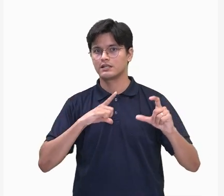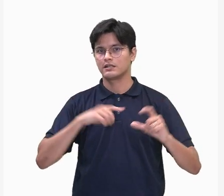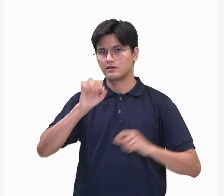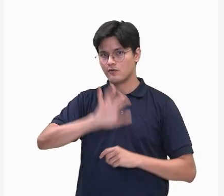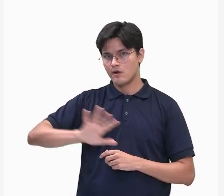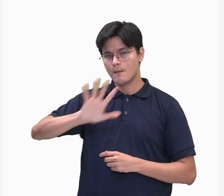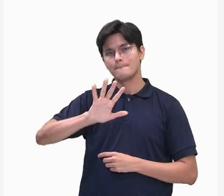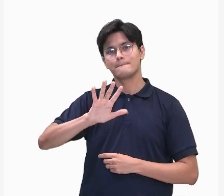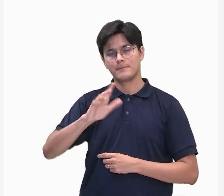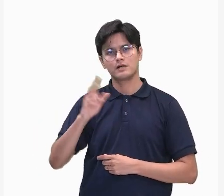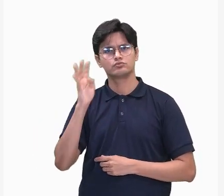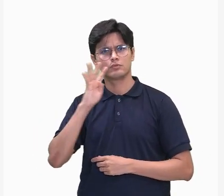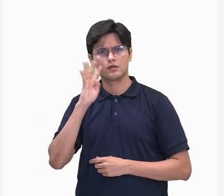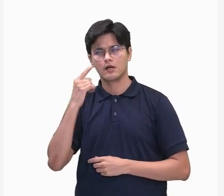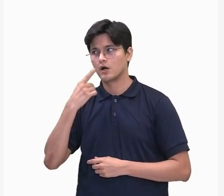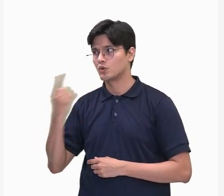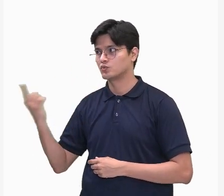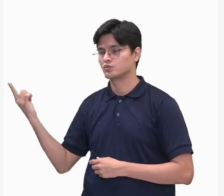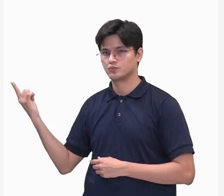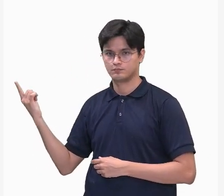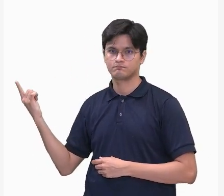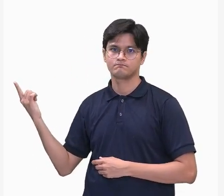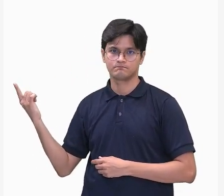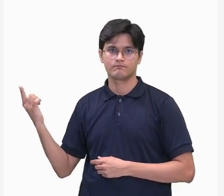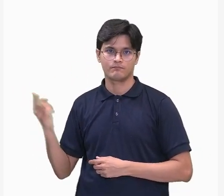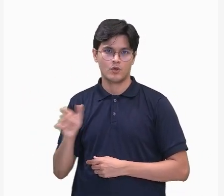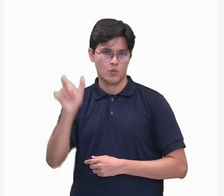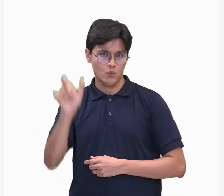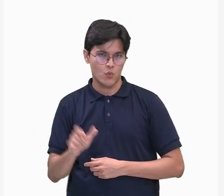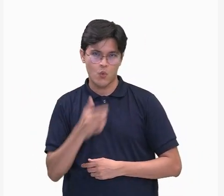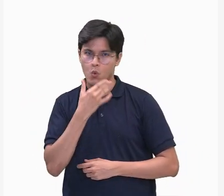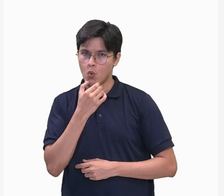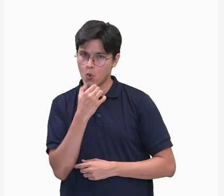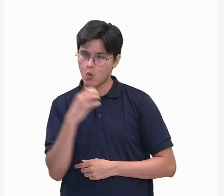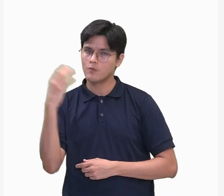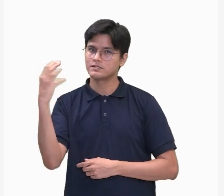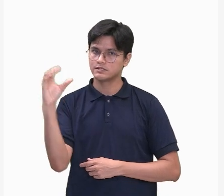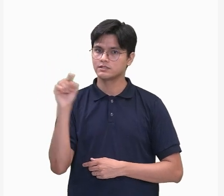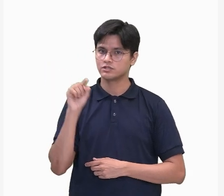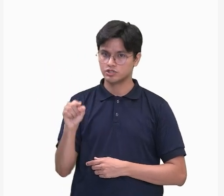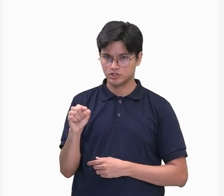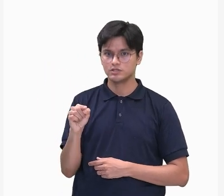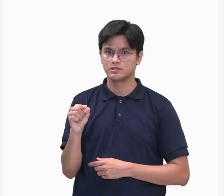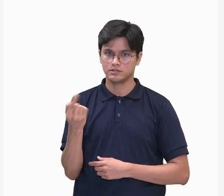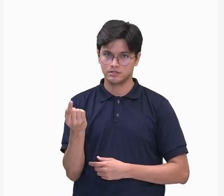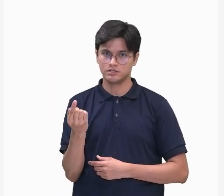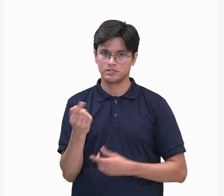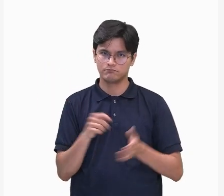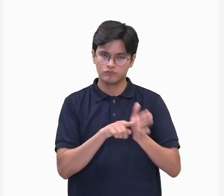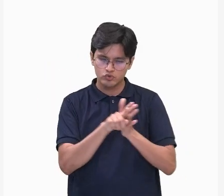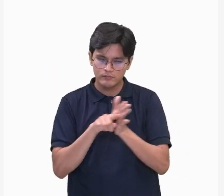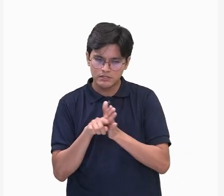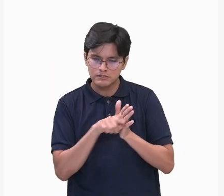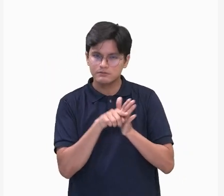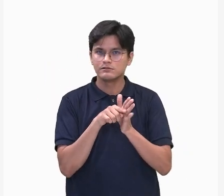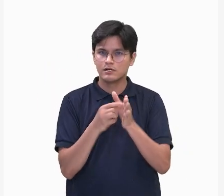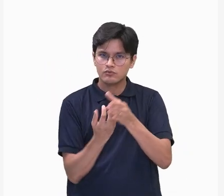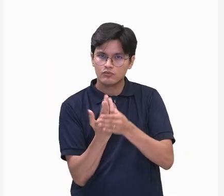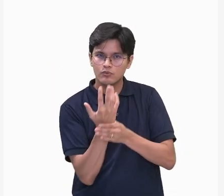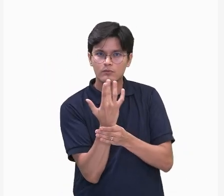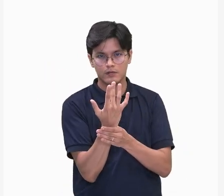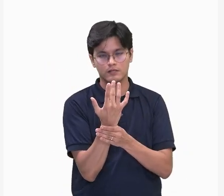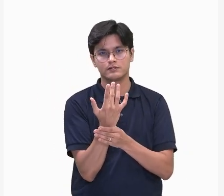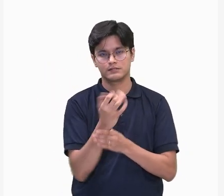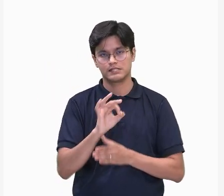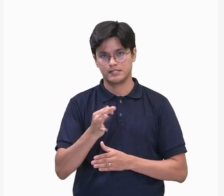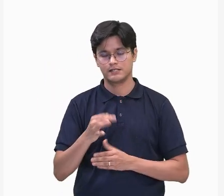está manipulando essa planta, né, para representar essa manipulação genética também nos vegetais. E